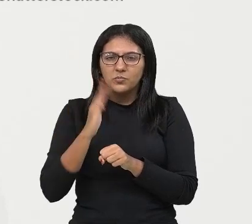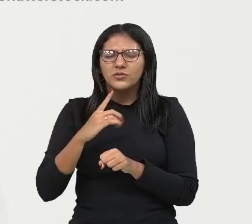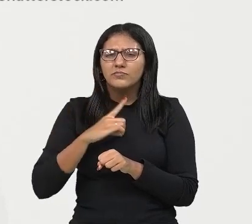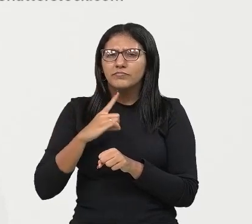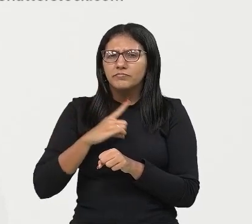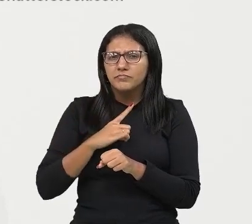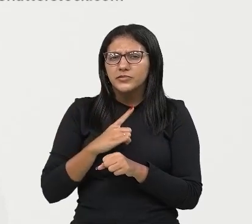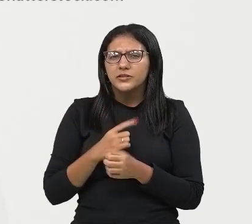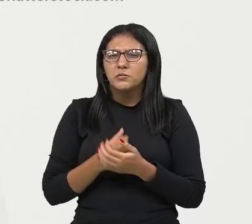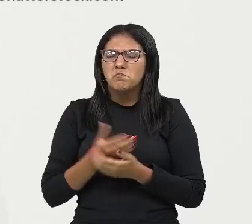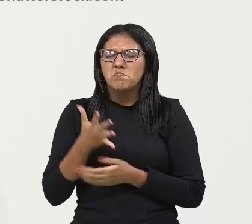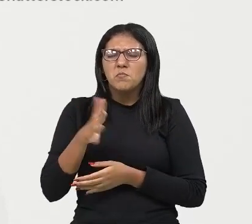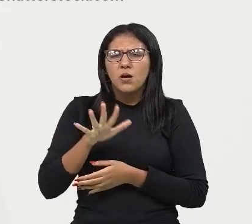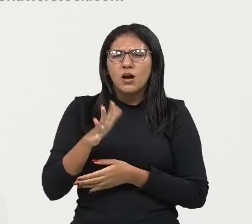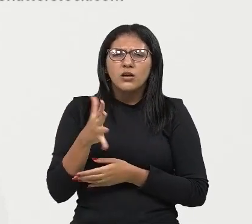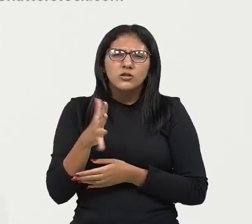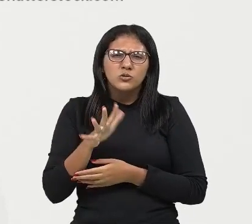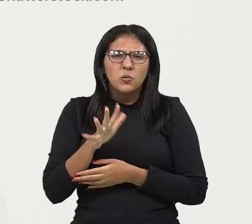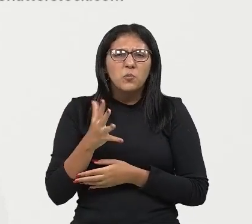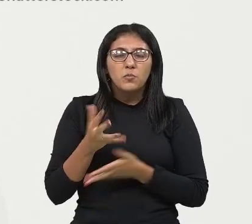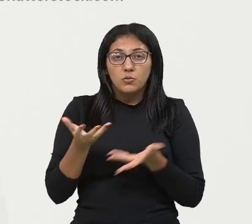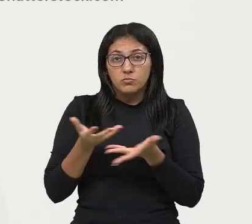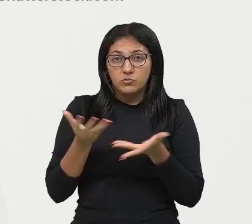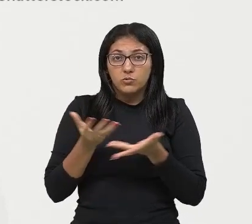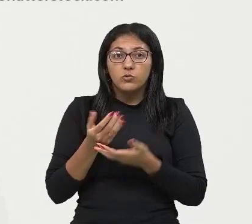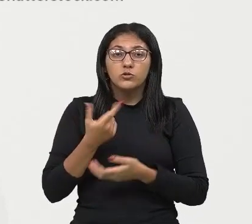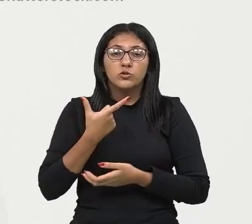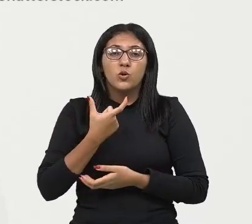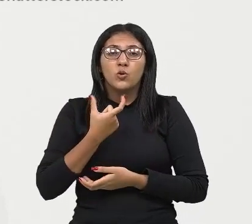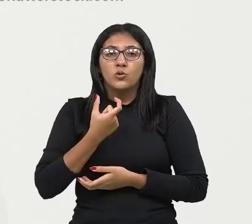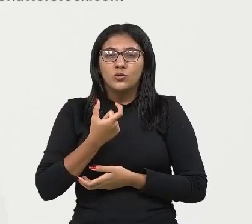está em aproximadamente, atualmente, em